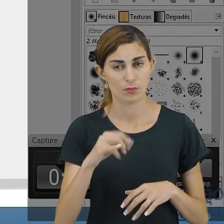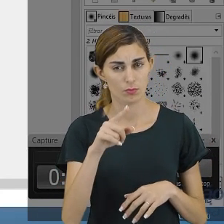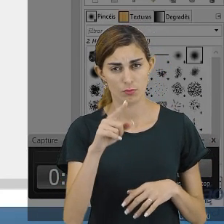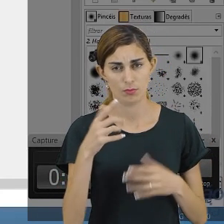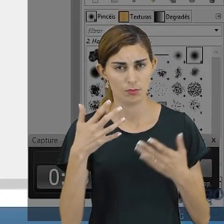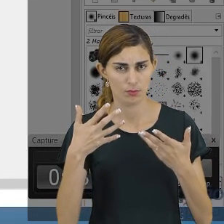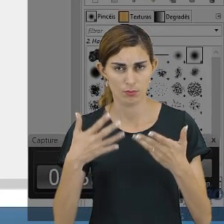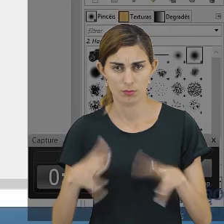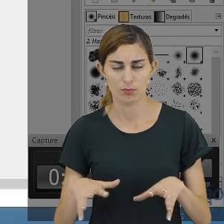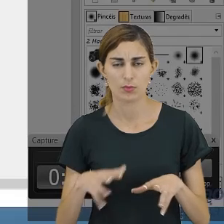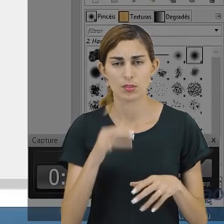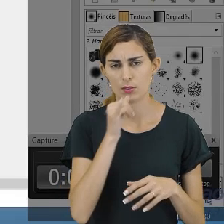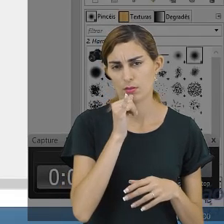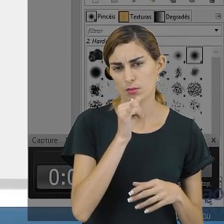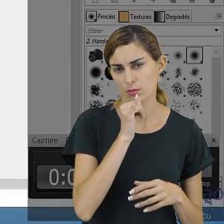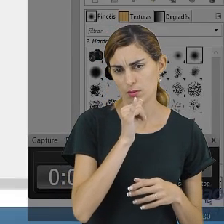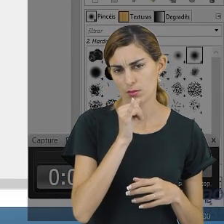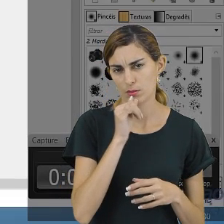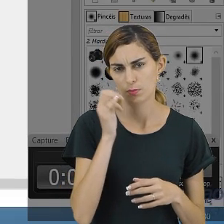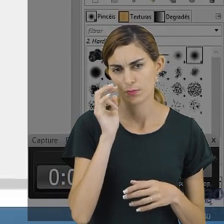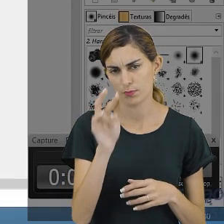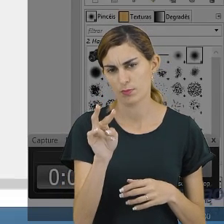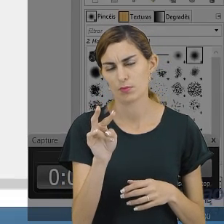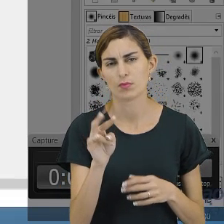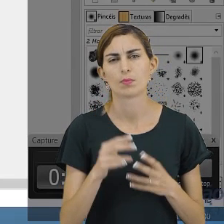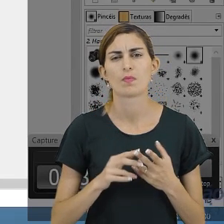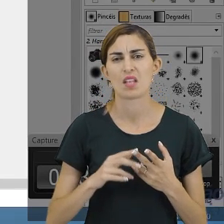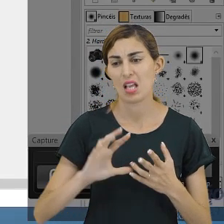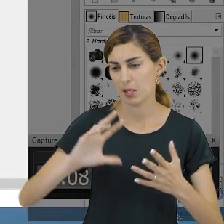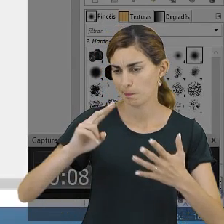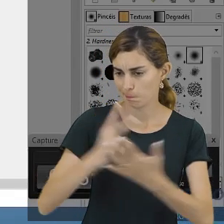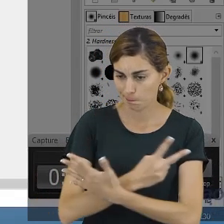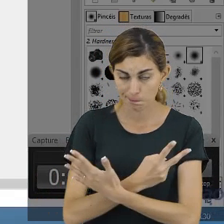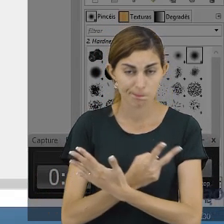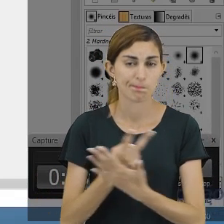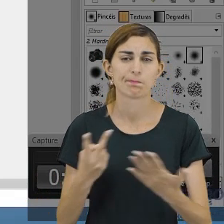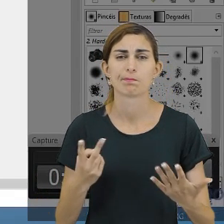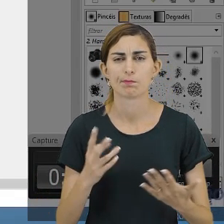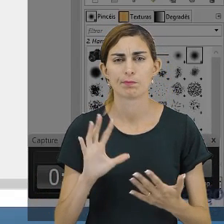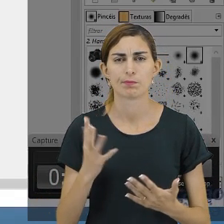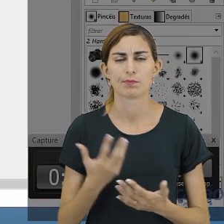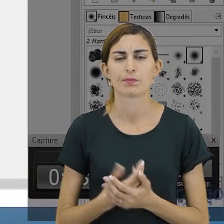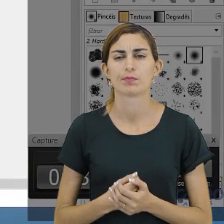Se você não quiser ter o perigo, por exemplo, de mover aqui acidentalmente